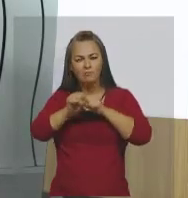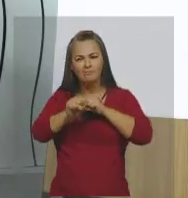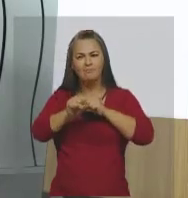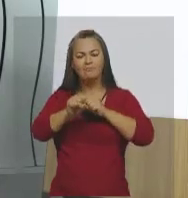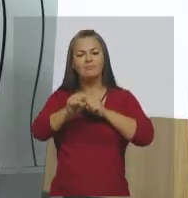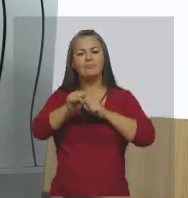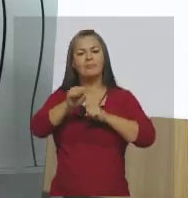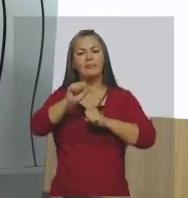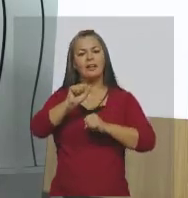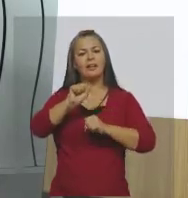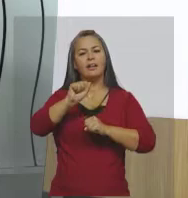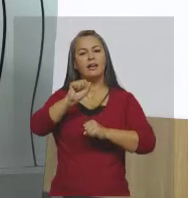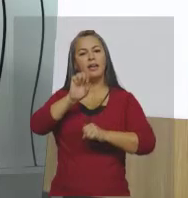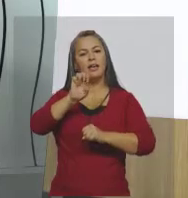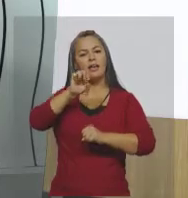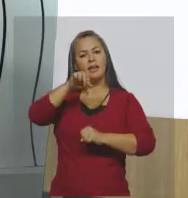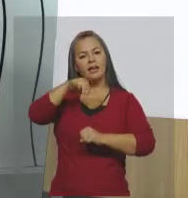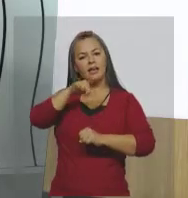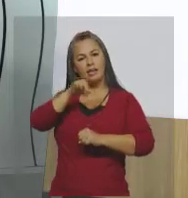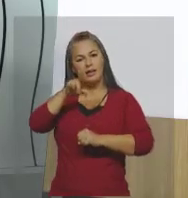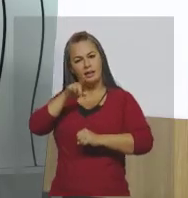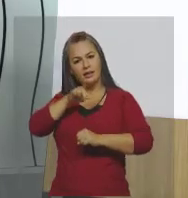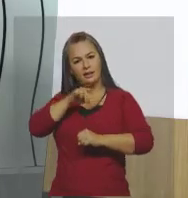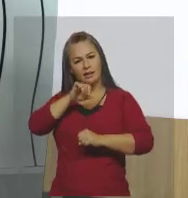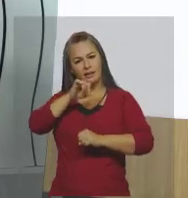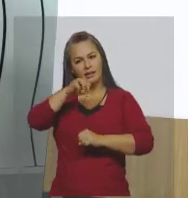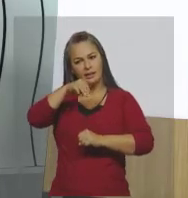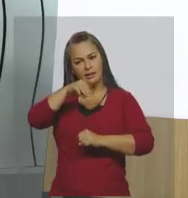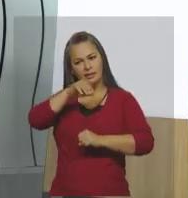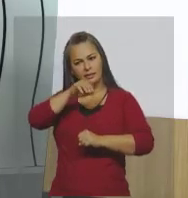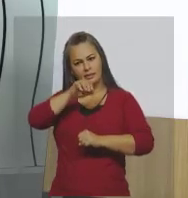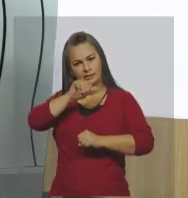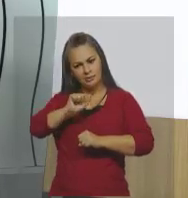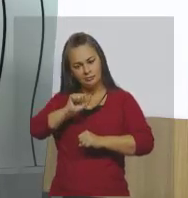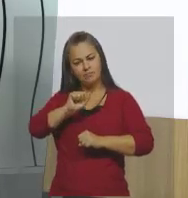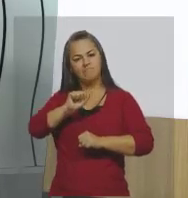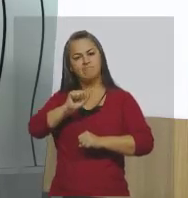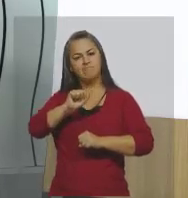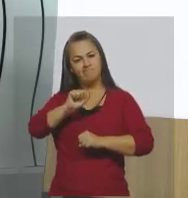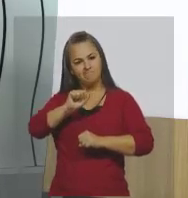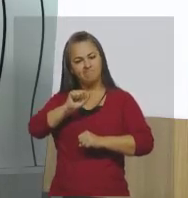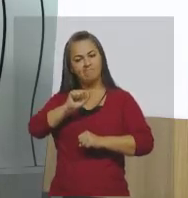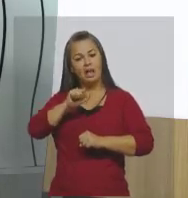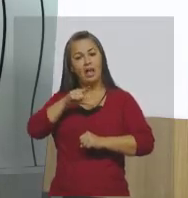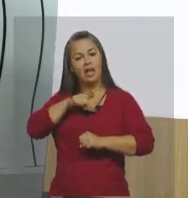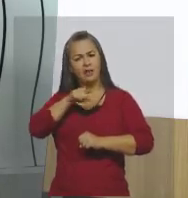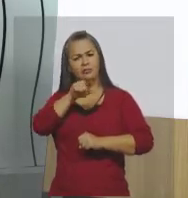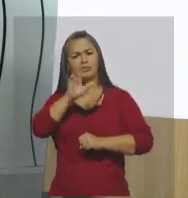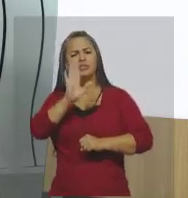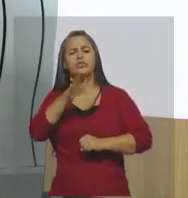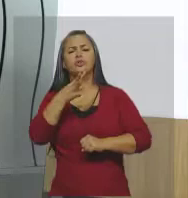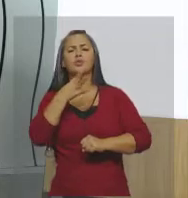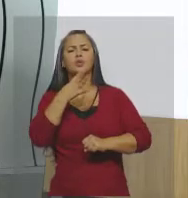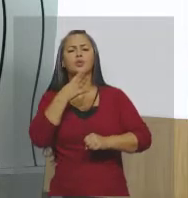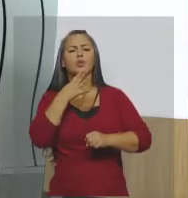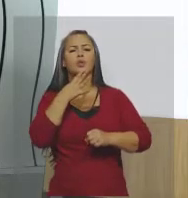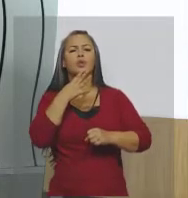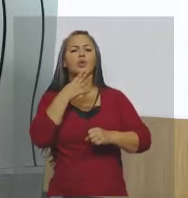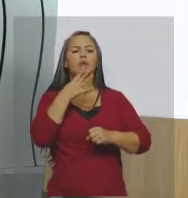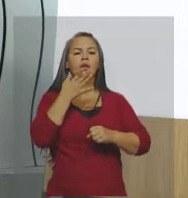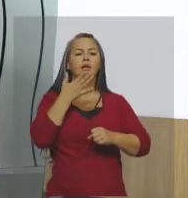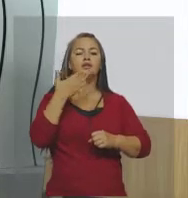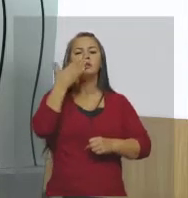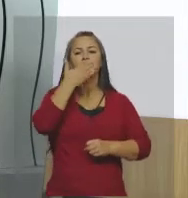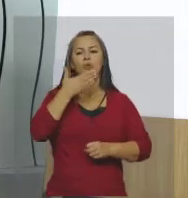de glicose. Glicose, que é uma molécula que muito provavelmente você já ouviu falar, porque quando falamos em pessoas diabéticas,